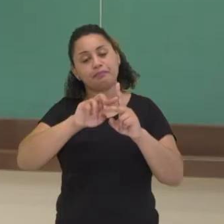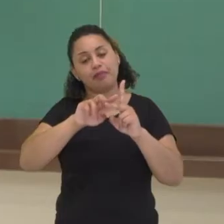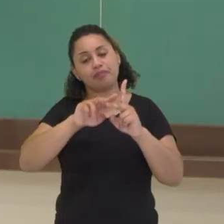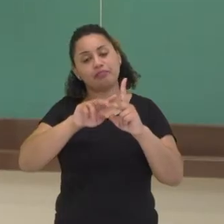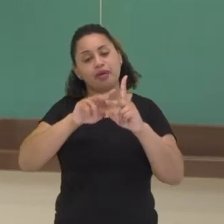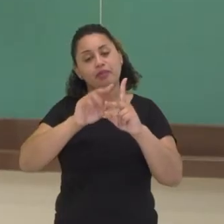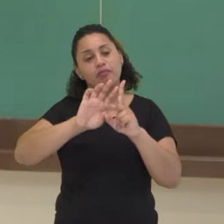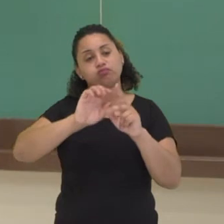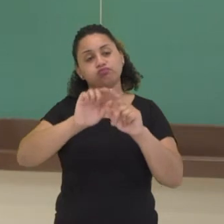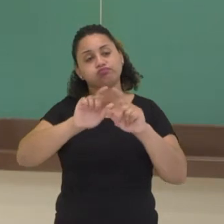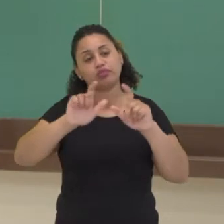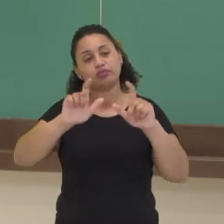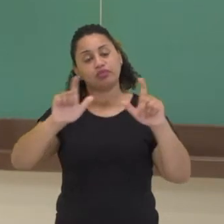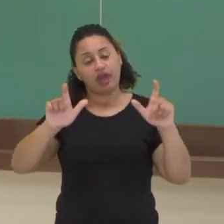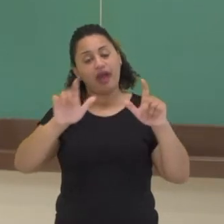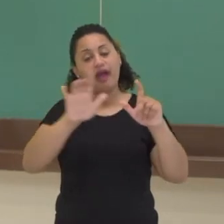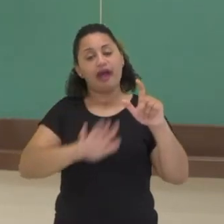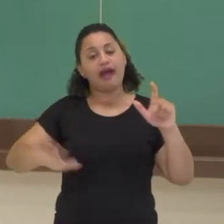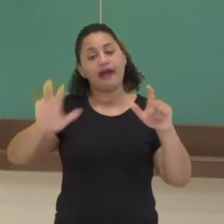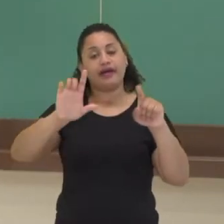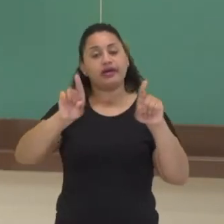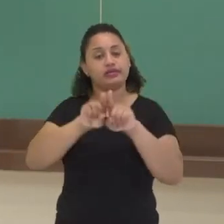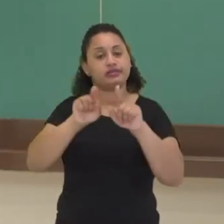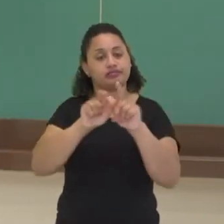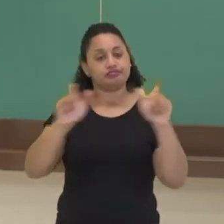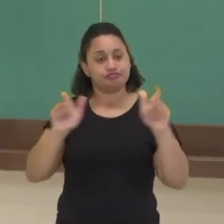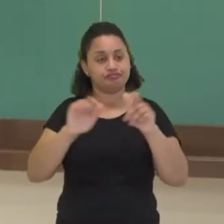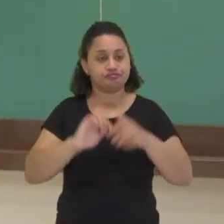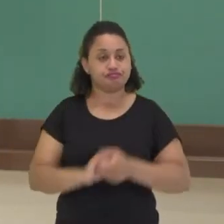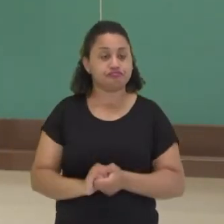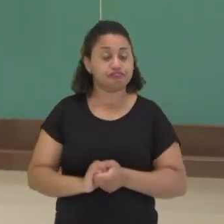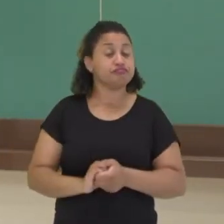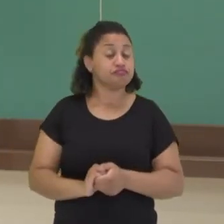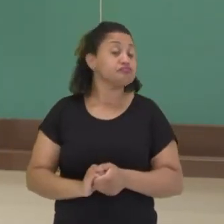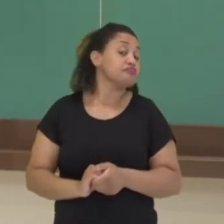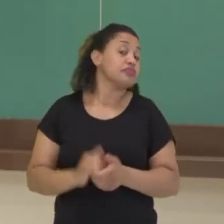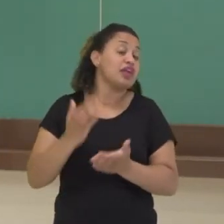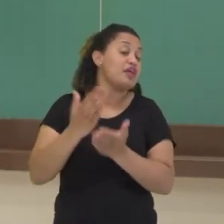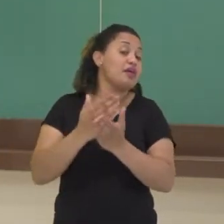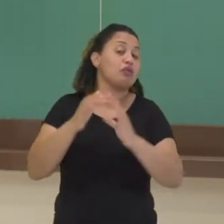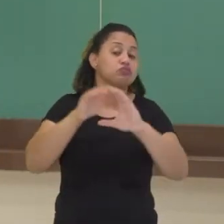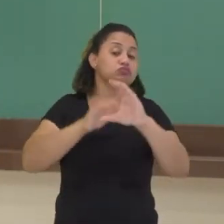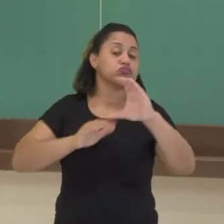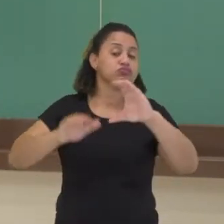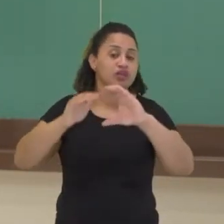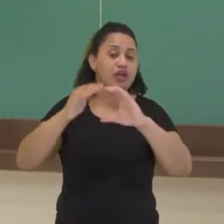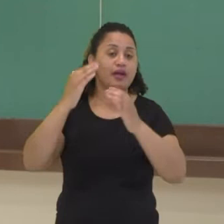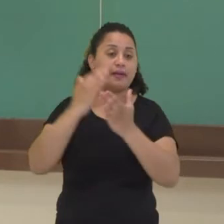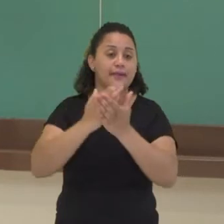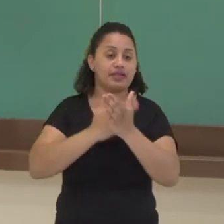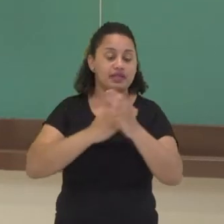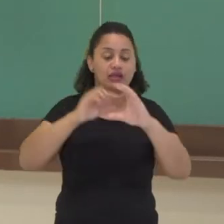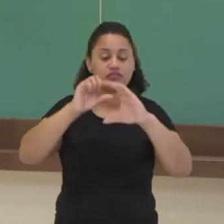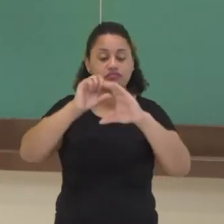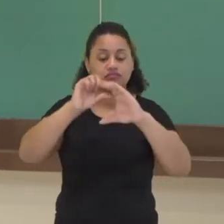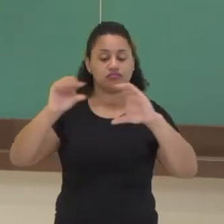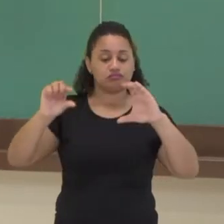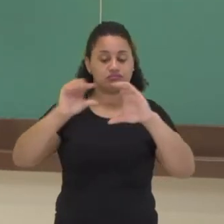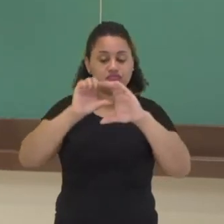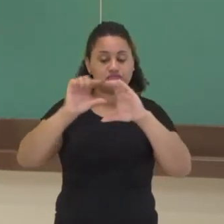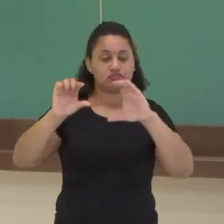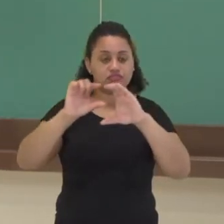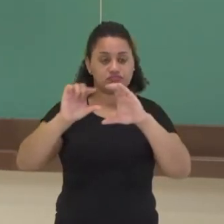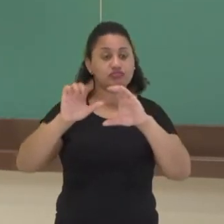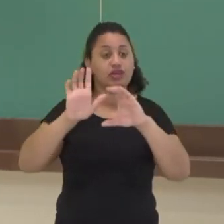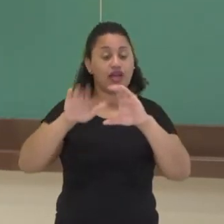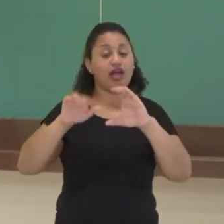vai aumentando. E um semicírculo, por exemplo, é um setor circular cujo ângulo central